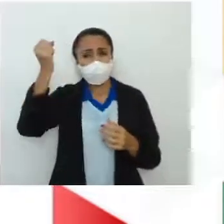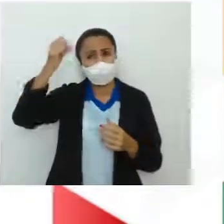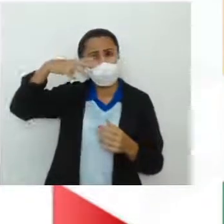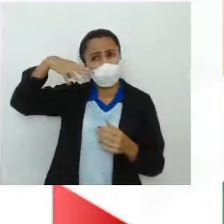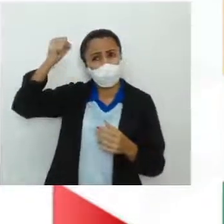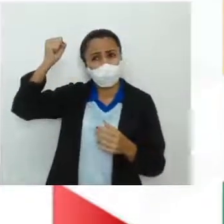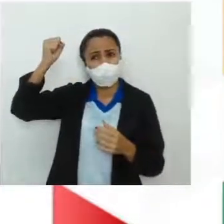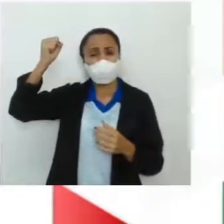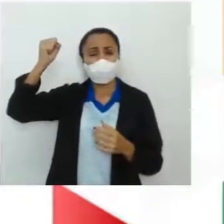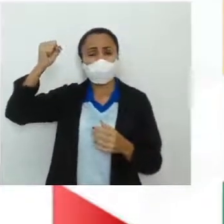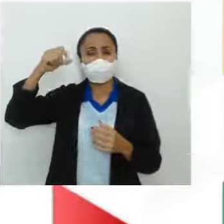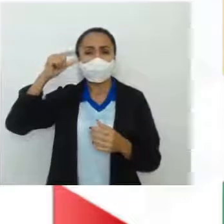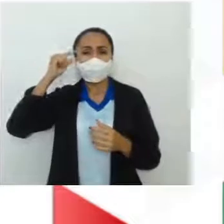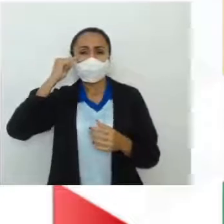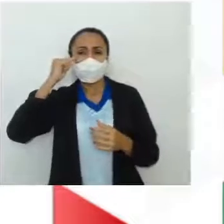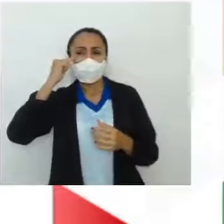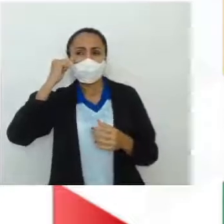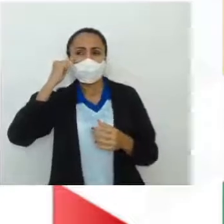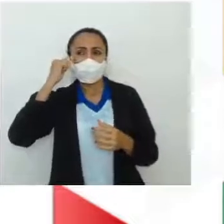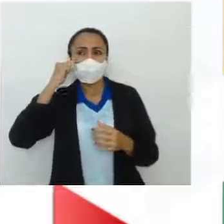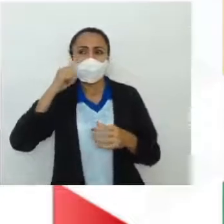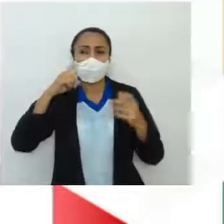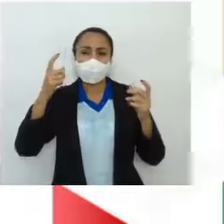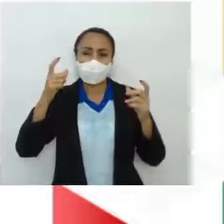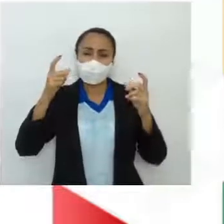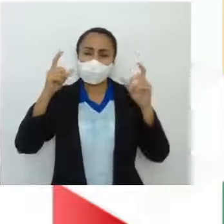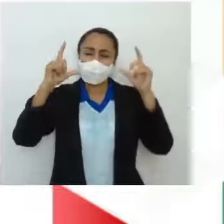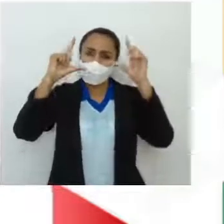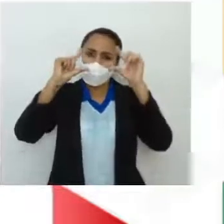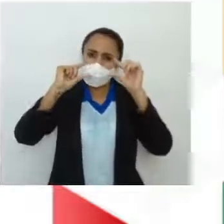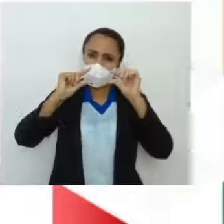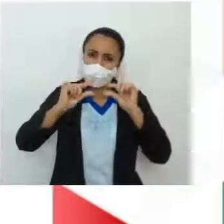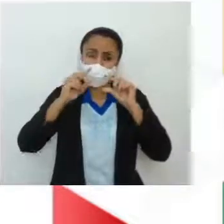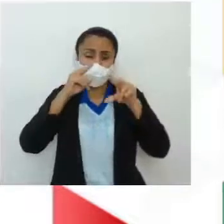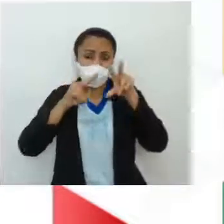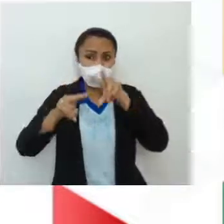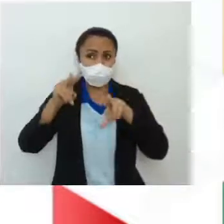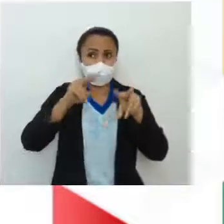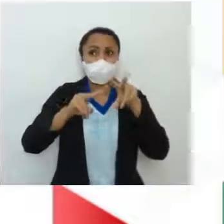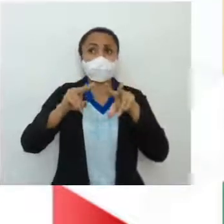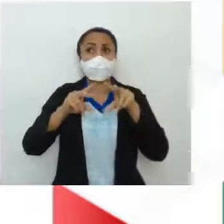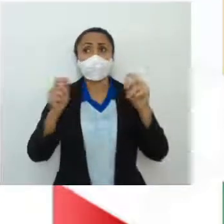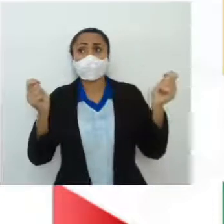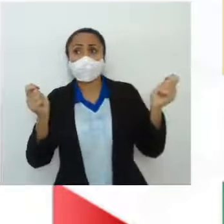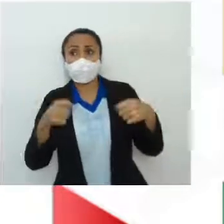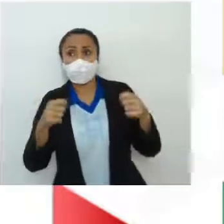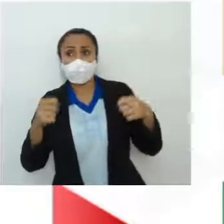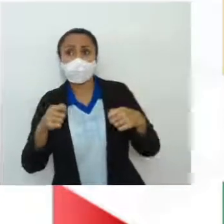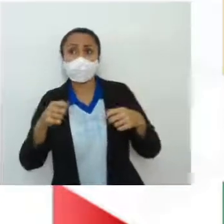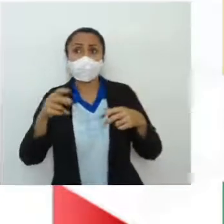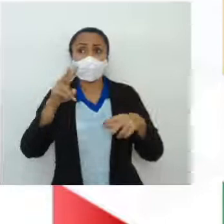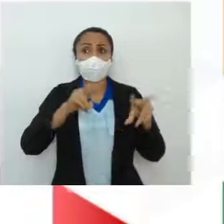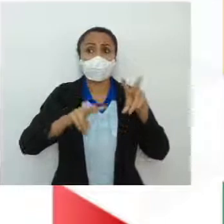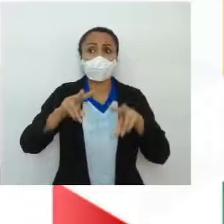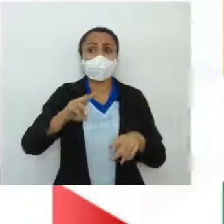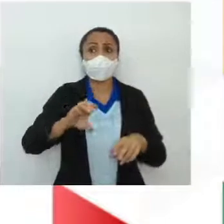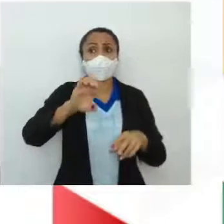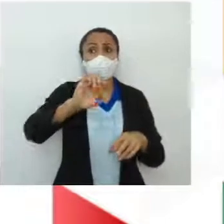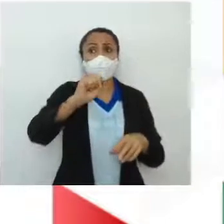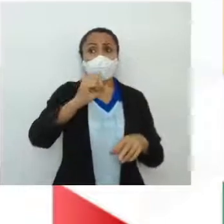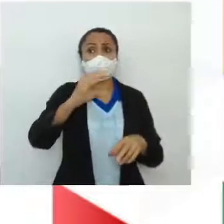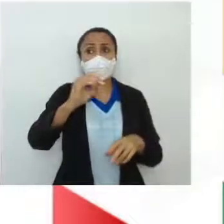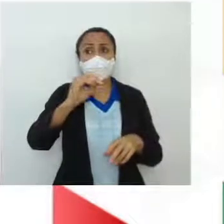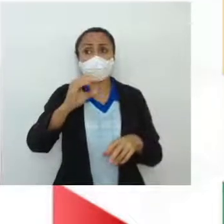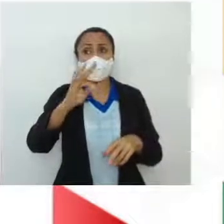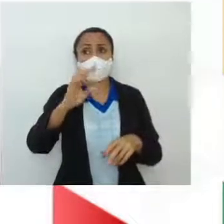apresenta baixa acuidade visual, situação que é conhecida como visão escotópica e